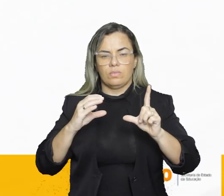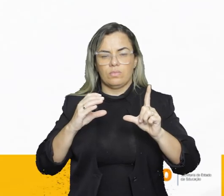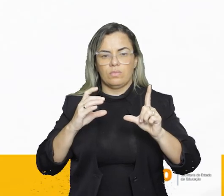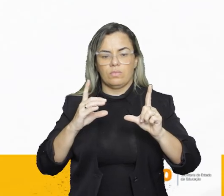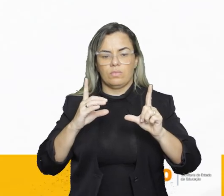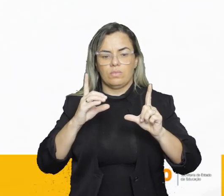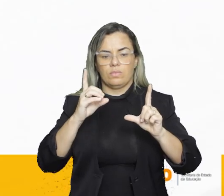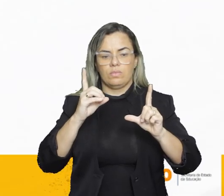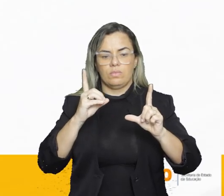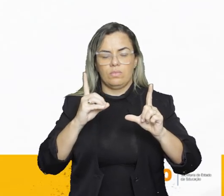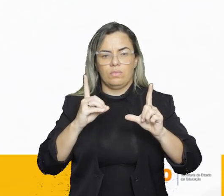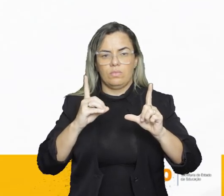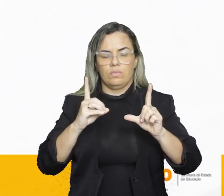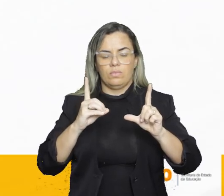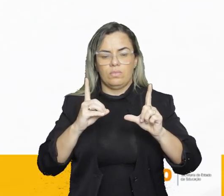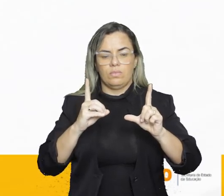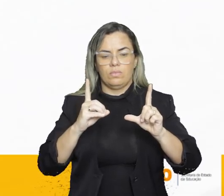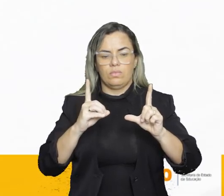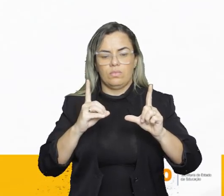doenças. D,